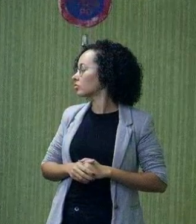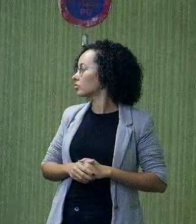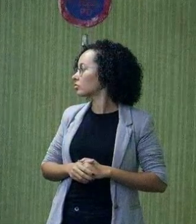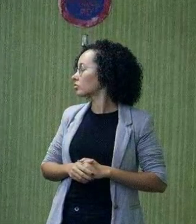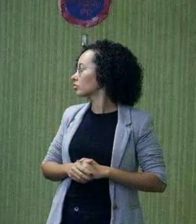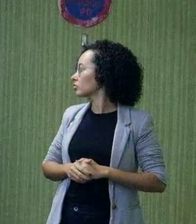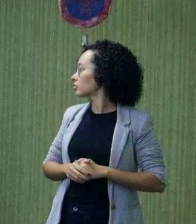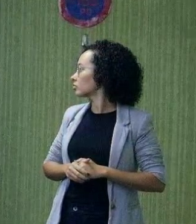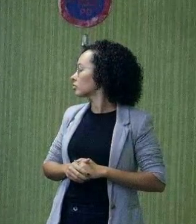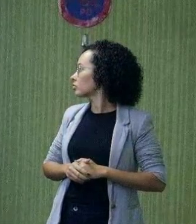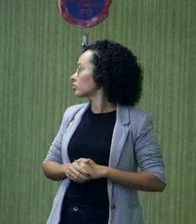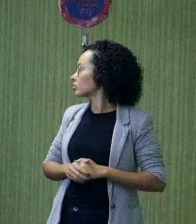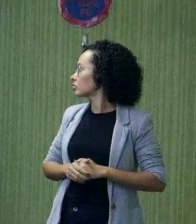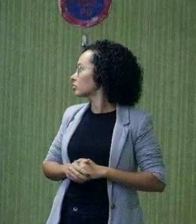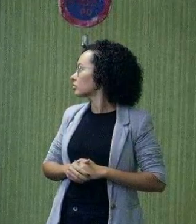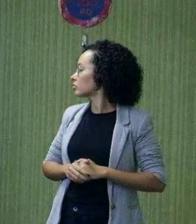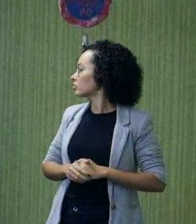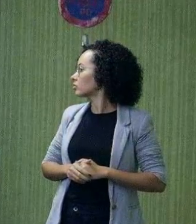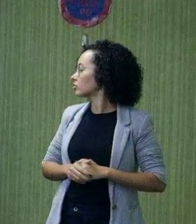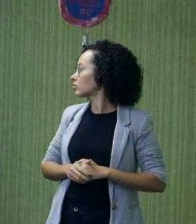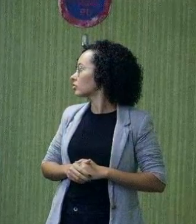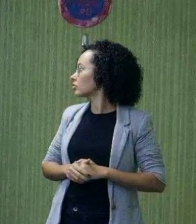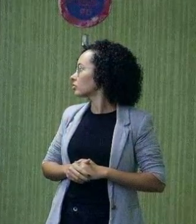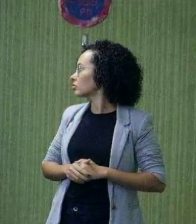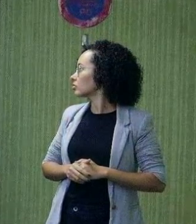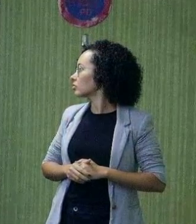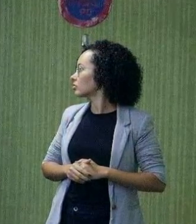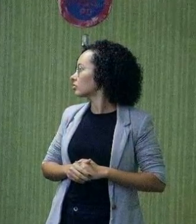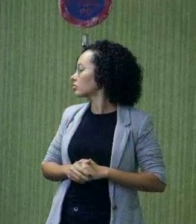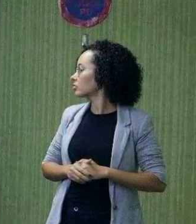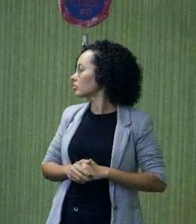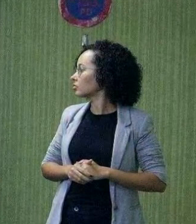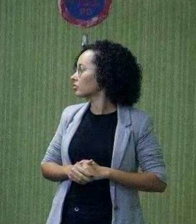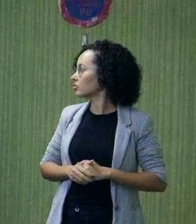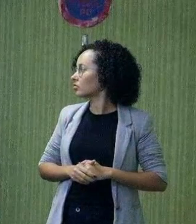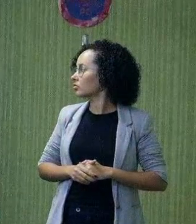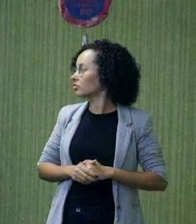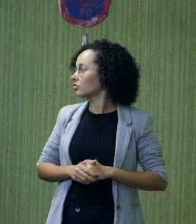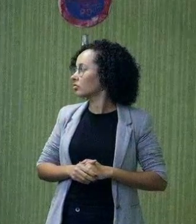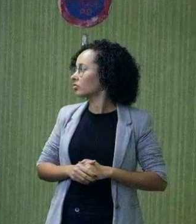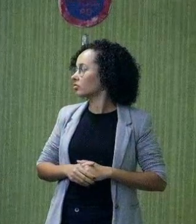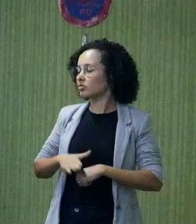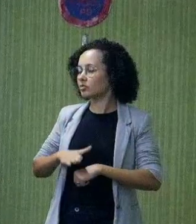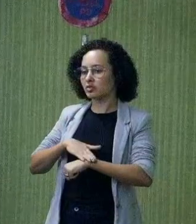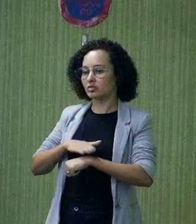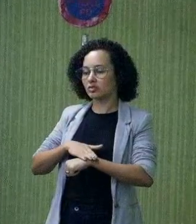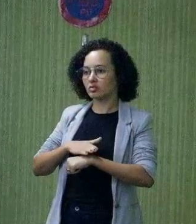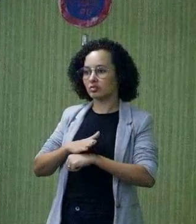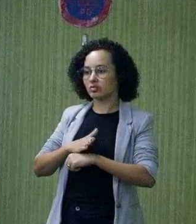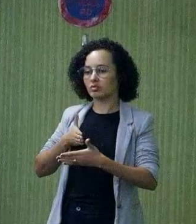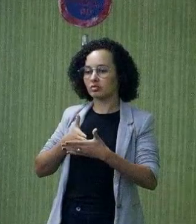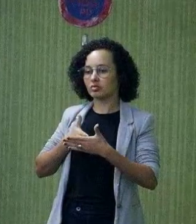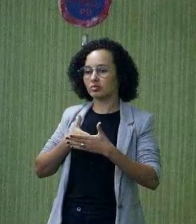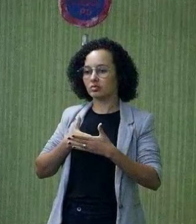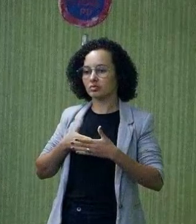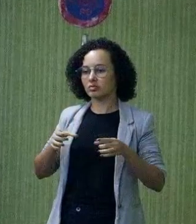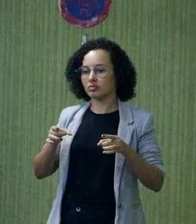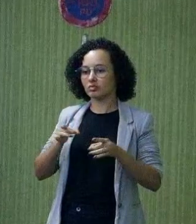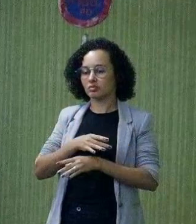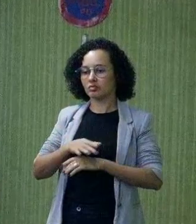eh professor não eh seu tempo já gente poderia concluir